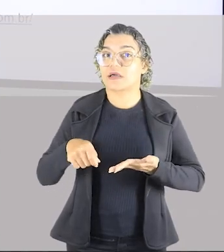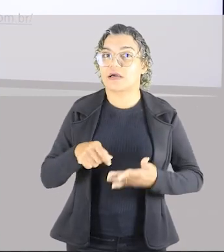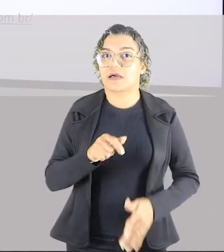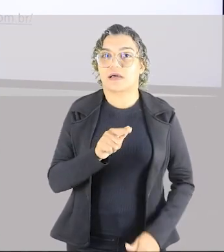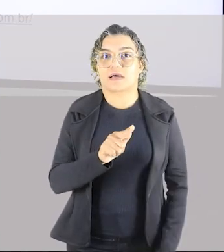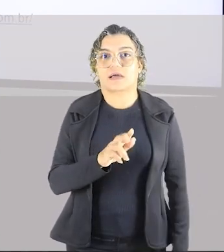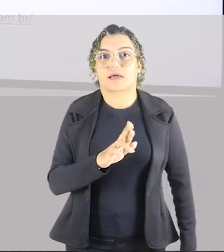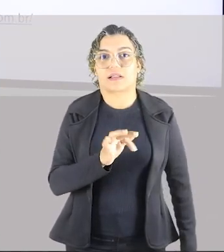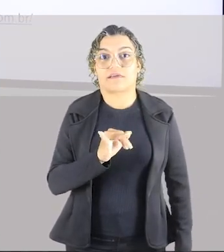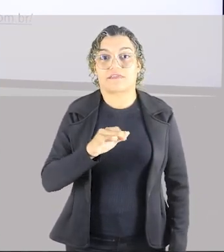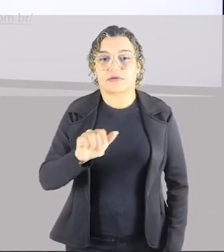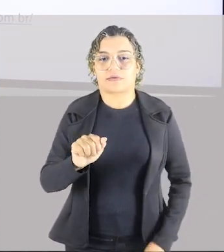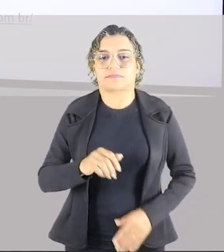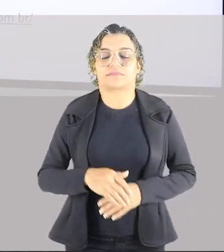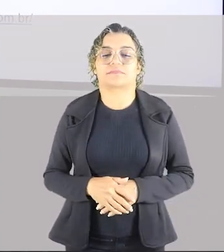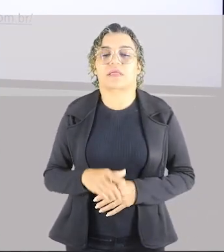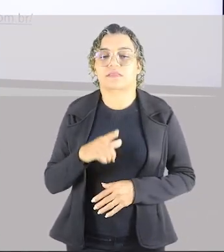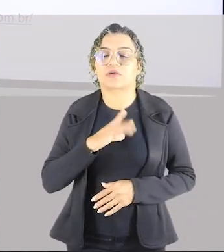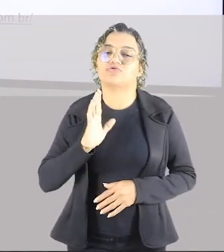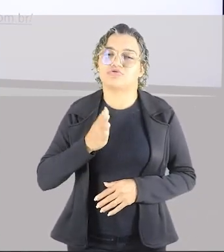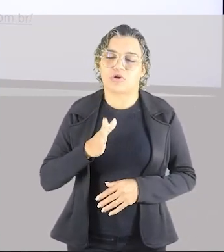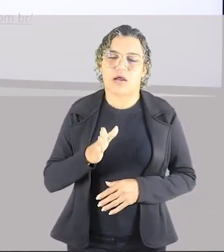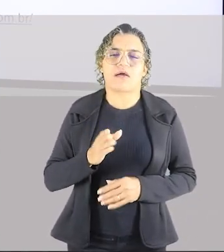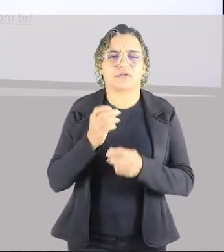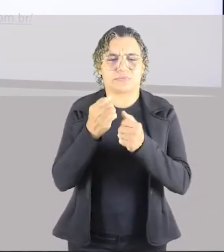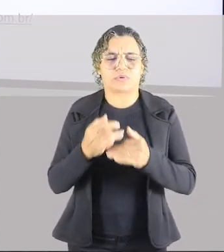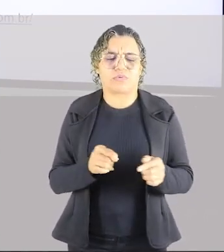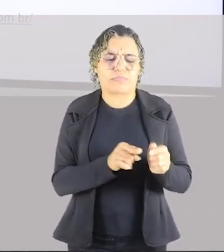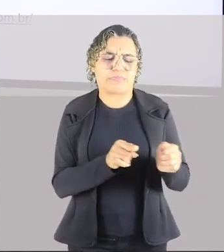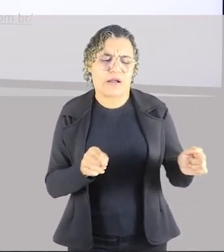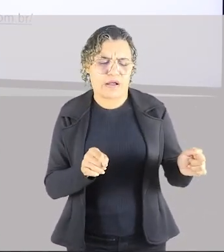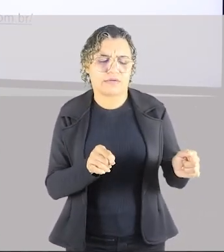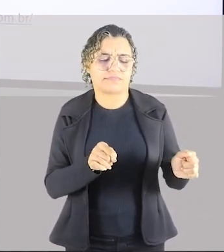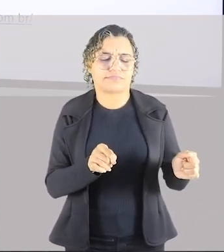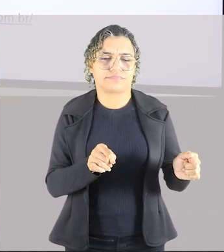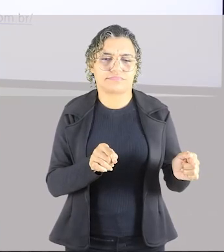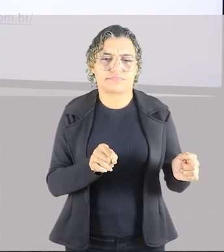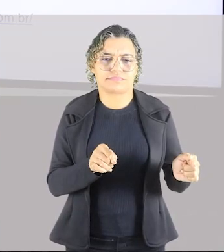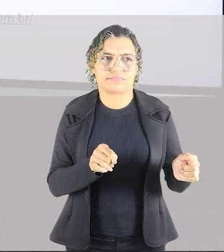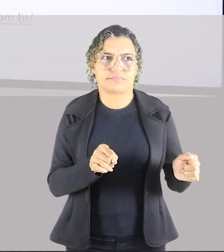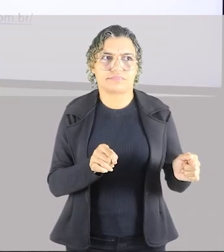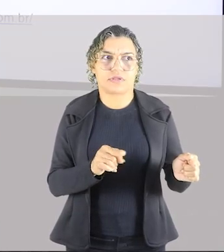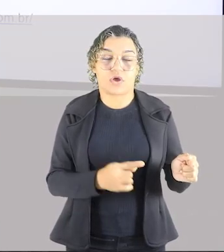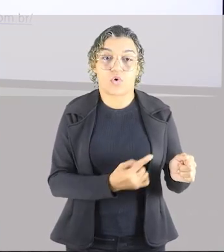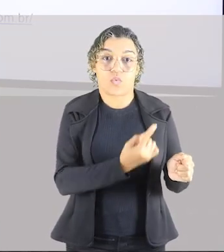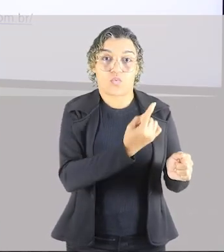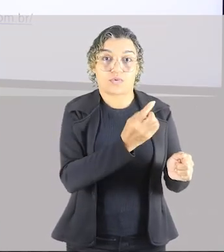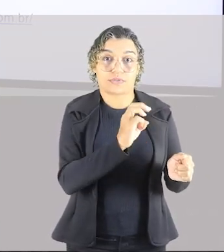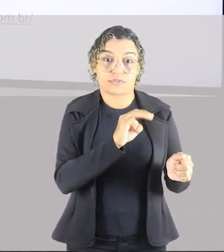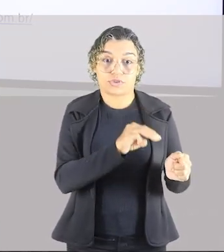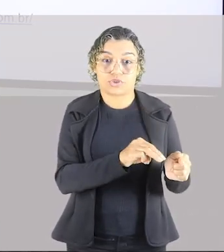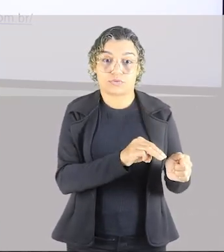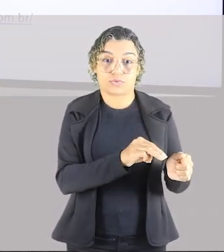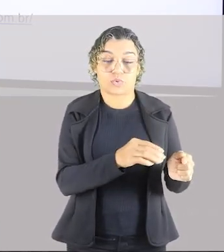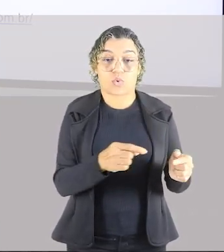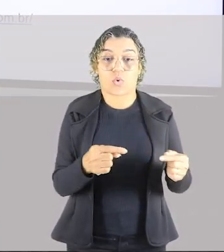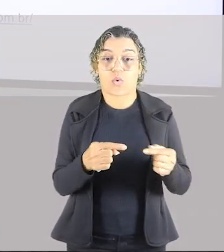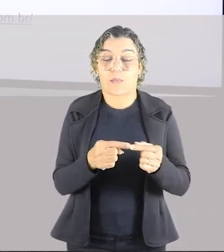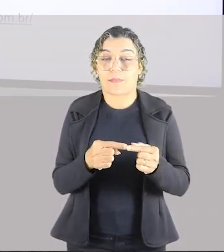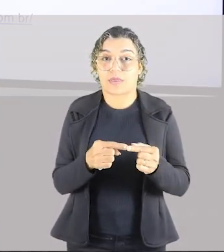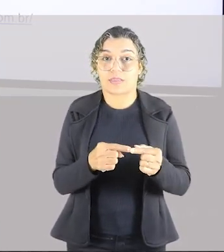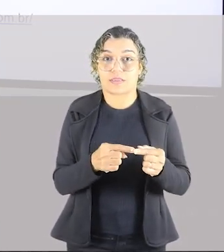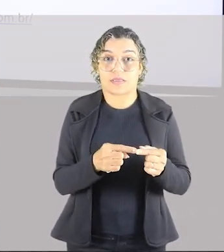gráfica, tá? Onde a gente já acabou de evidenciar que 1 centímetro equivale